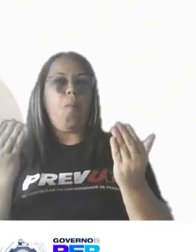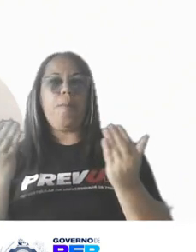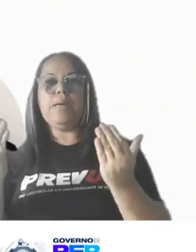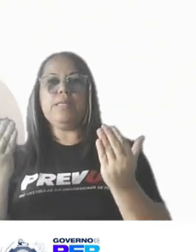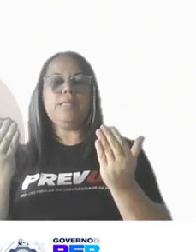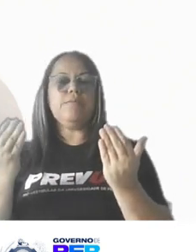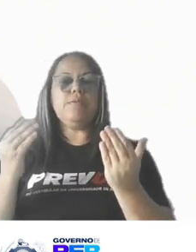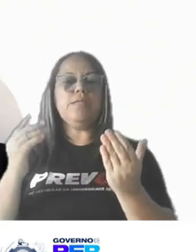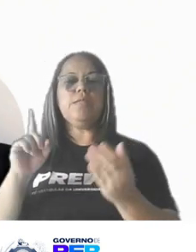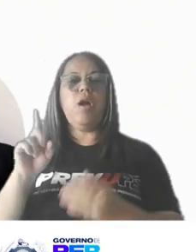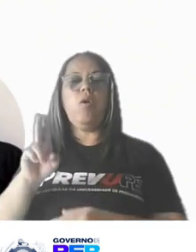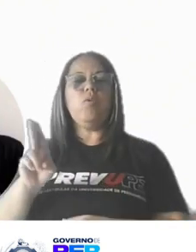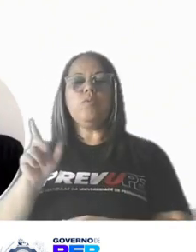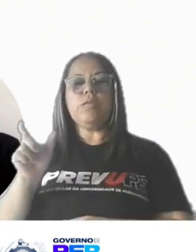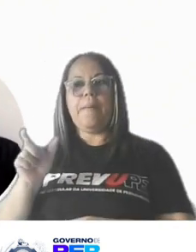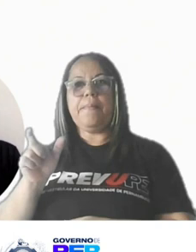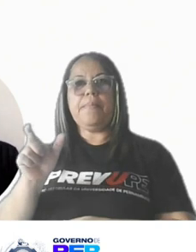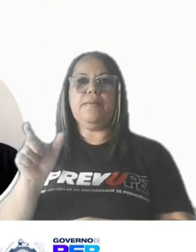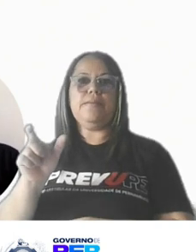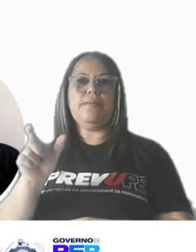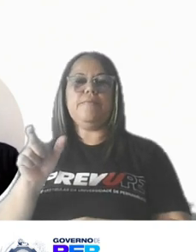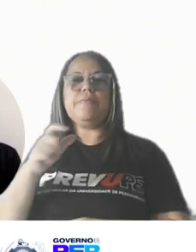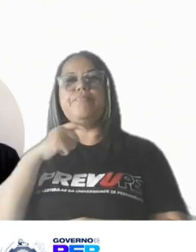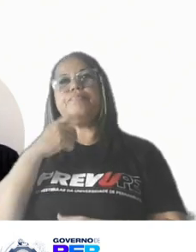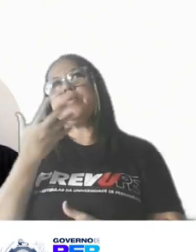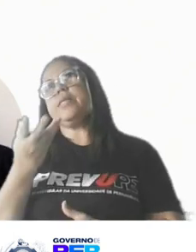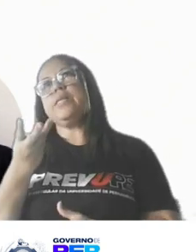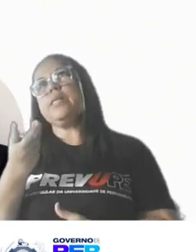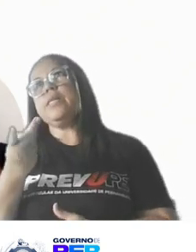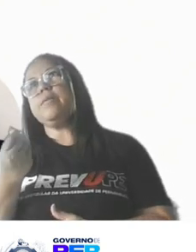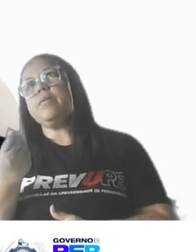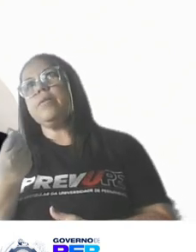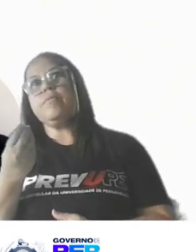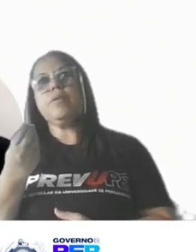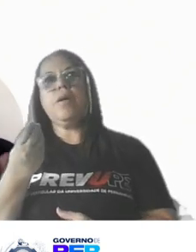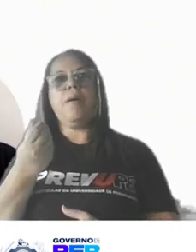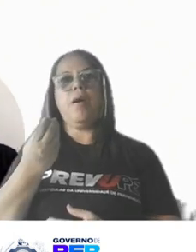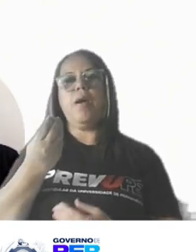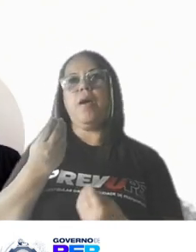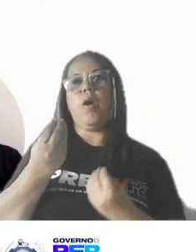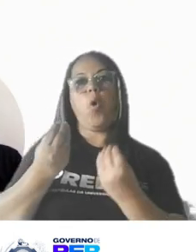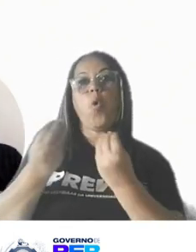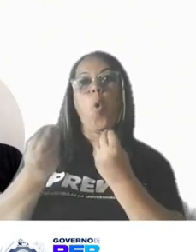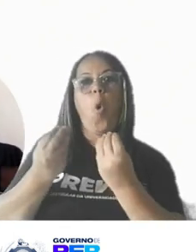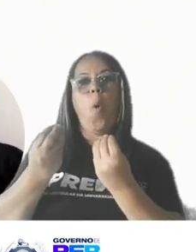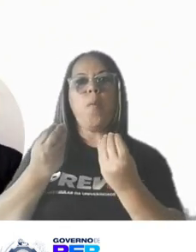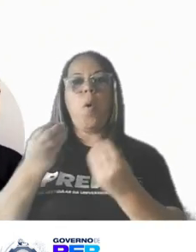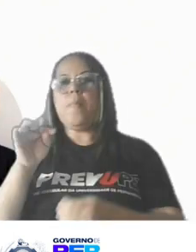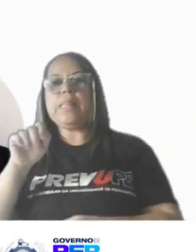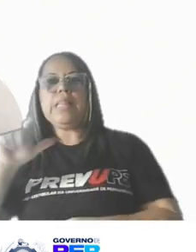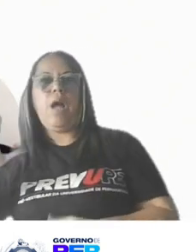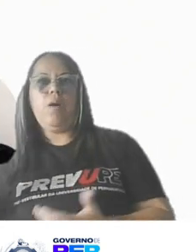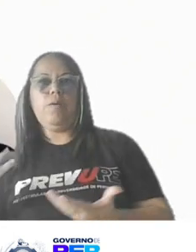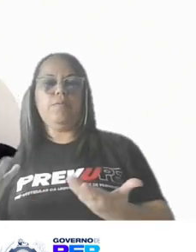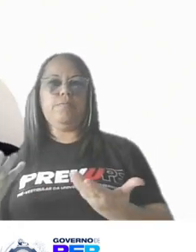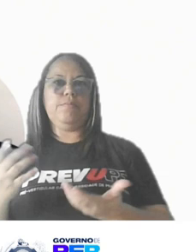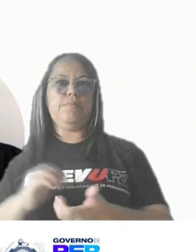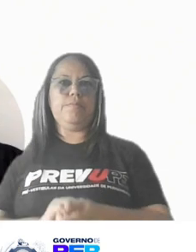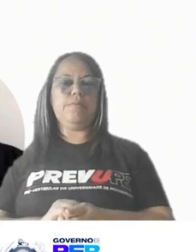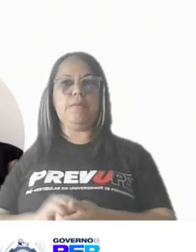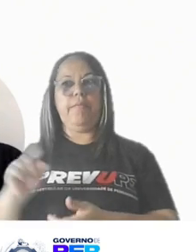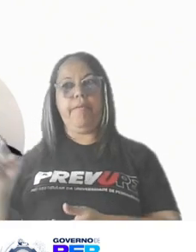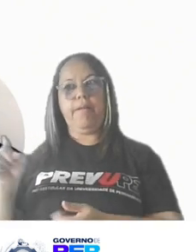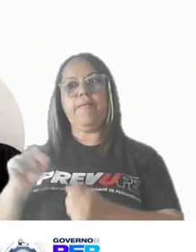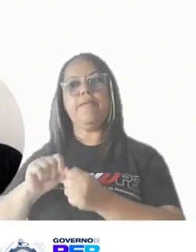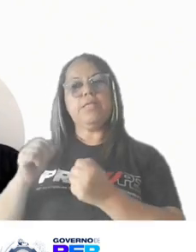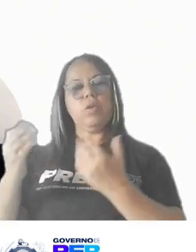sem usar algum termo comparativo como o próprio como, como tal, enfim. Ele